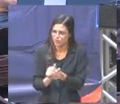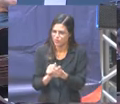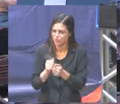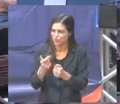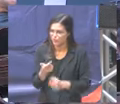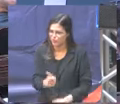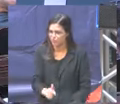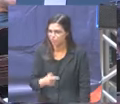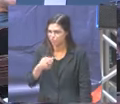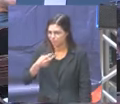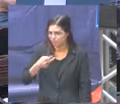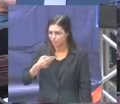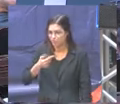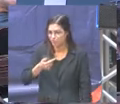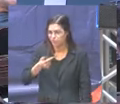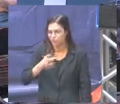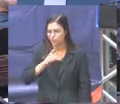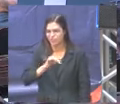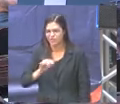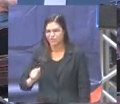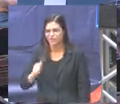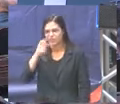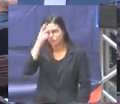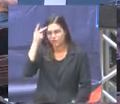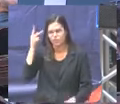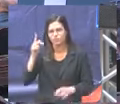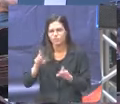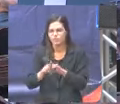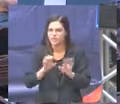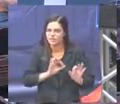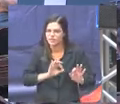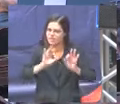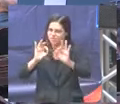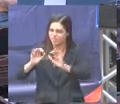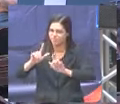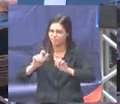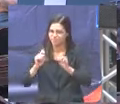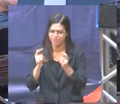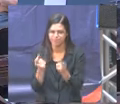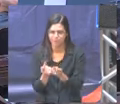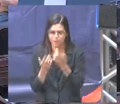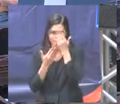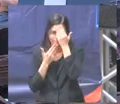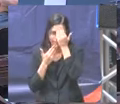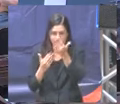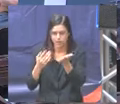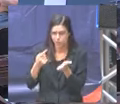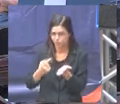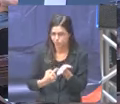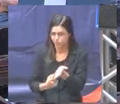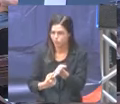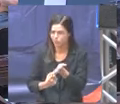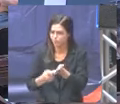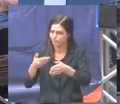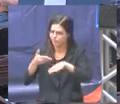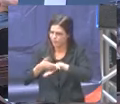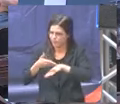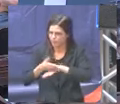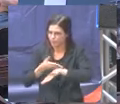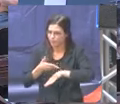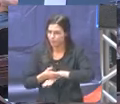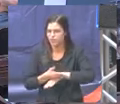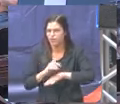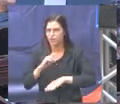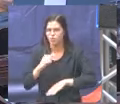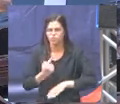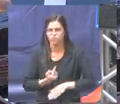presença de todos que estão aqui, quem assiste a gente também pela TV Alerj. Obrigado pelo comprometimento, por estarem aqui. A gente